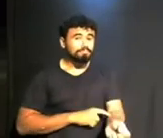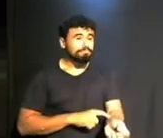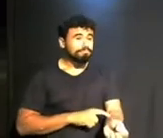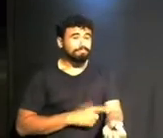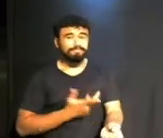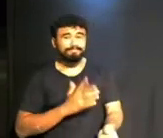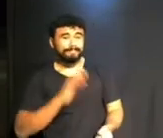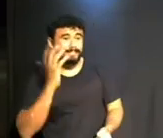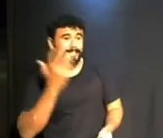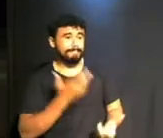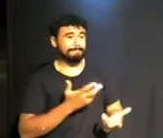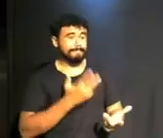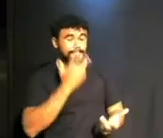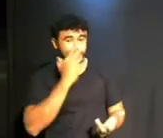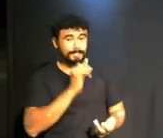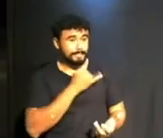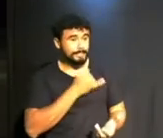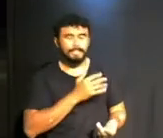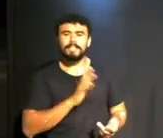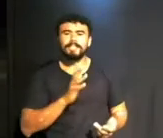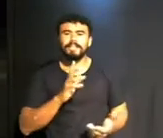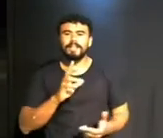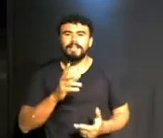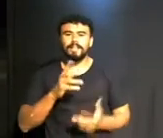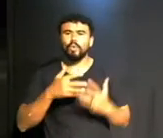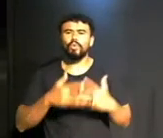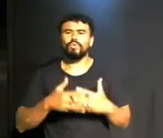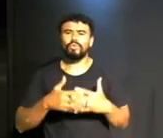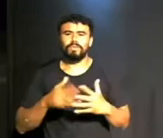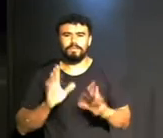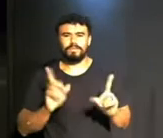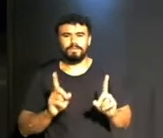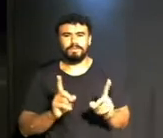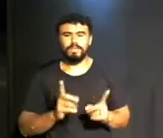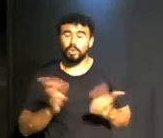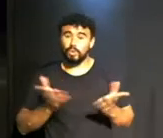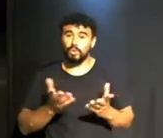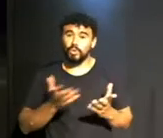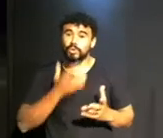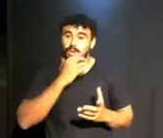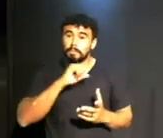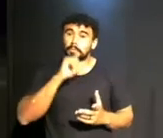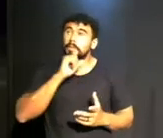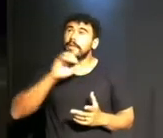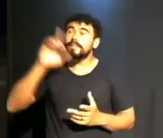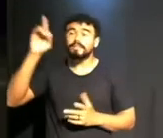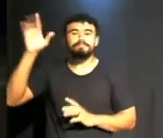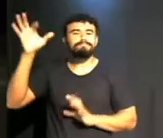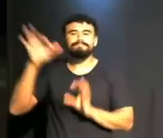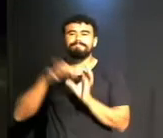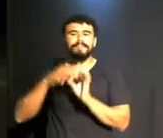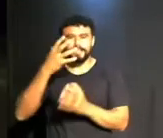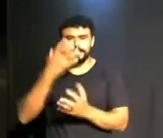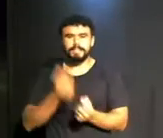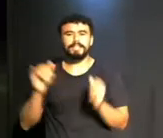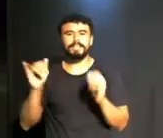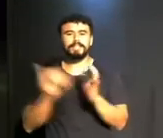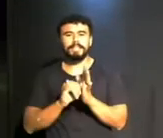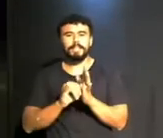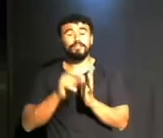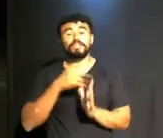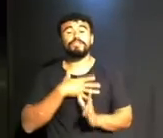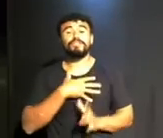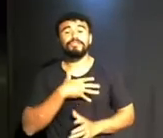trazido tá a oração hoje é tempo de você estabelecer a paternidade do céu sobre sua vida e viver